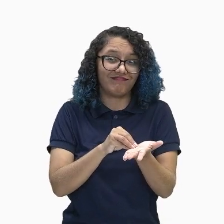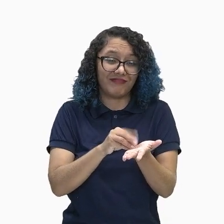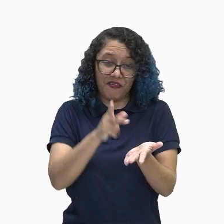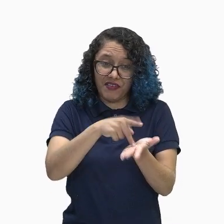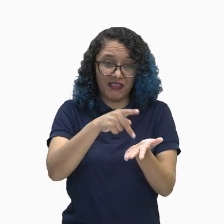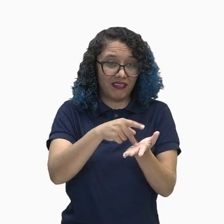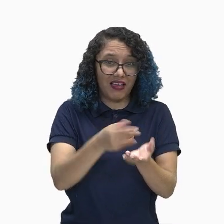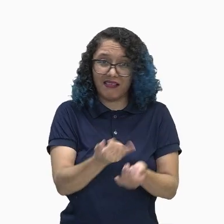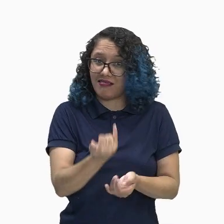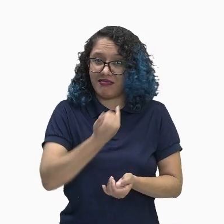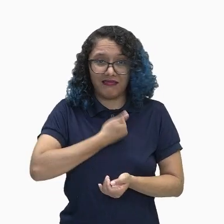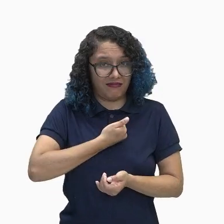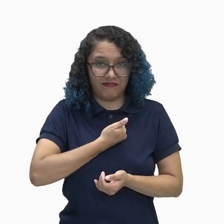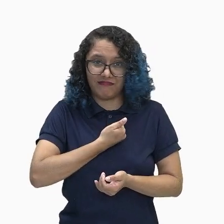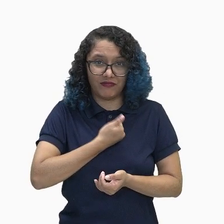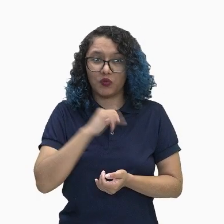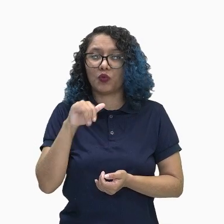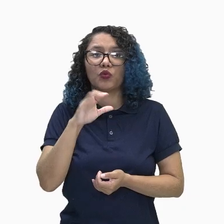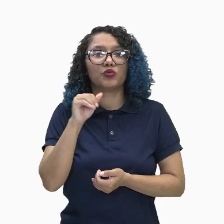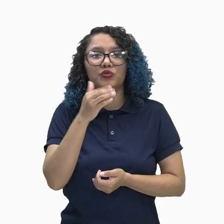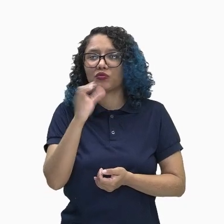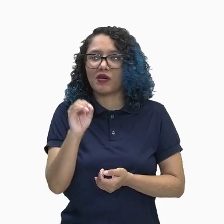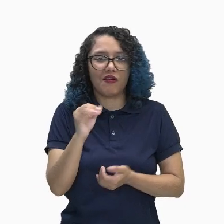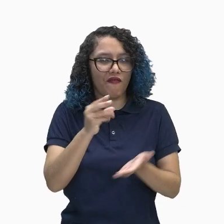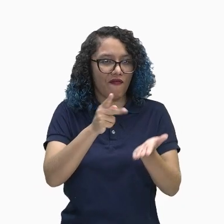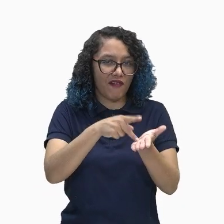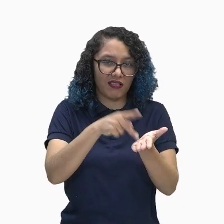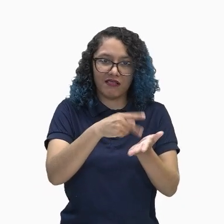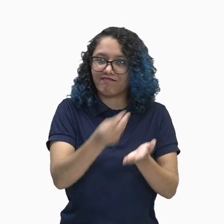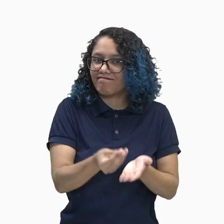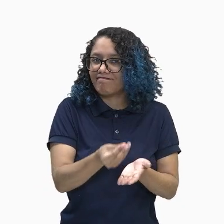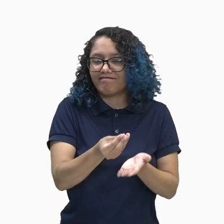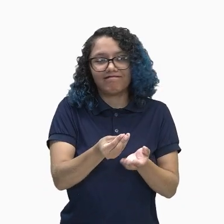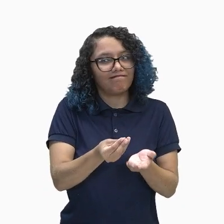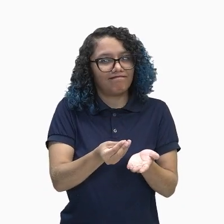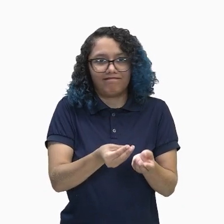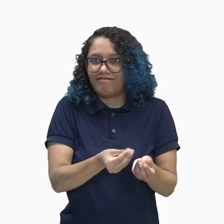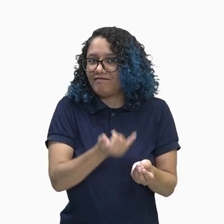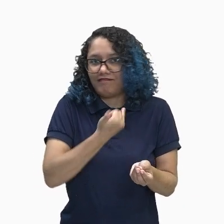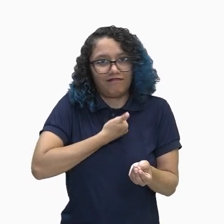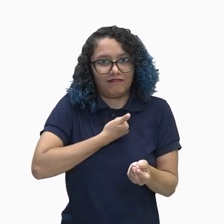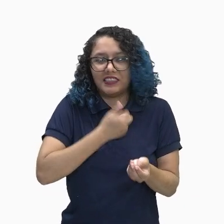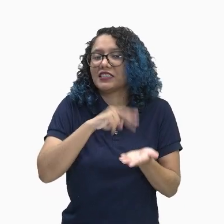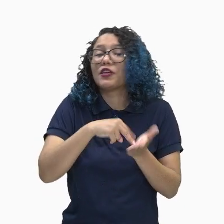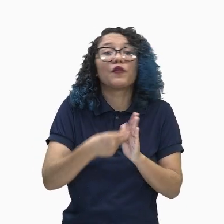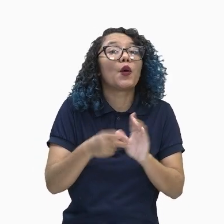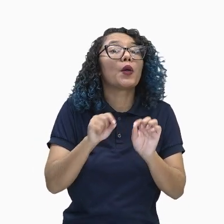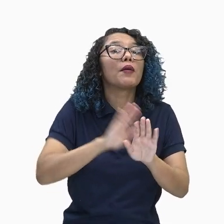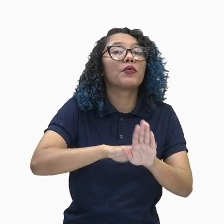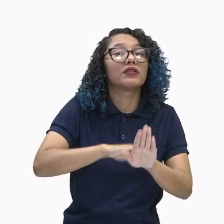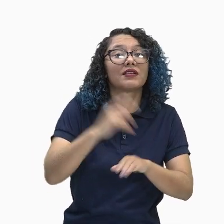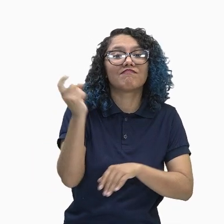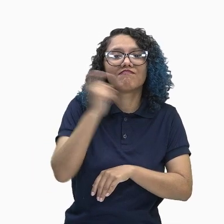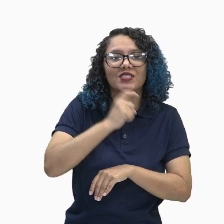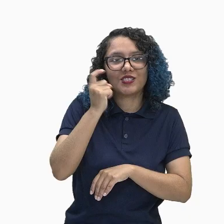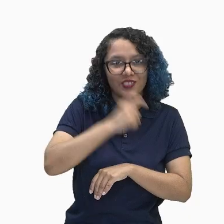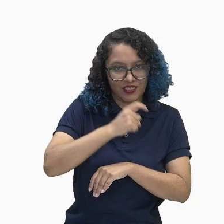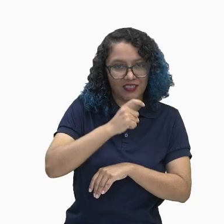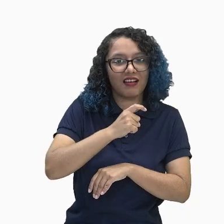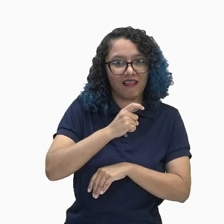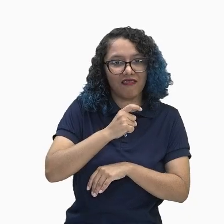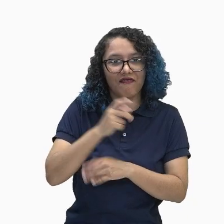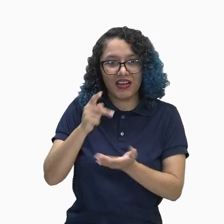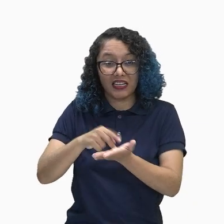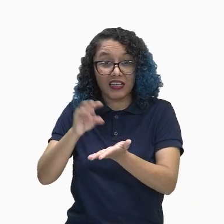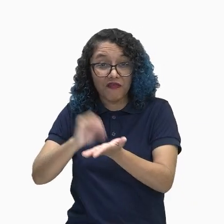O que foi que o João fez? Ele mentiu, né? Faltar com a verdade é a mesma coisa que mentir.